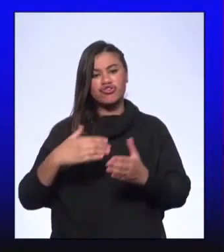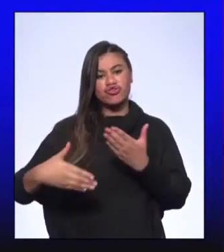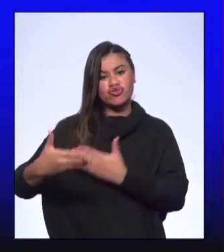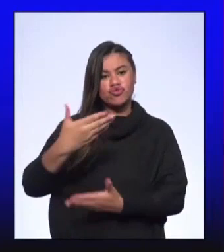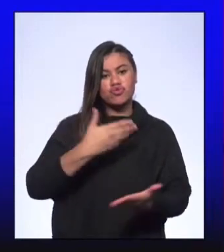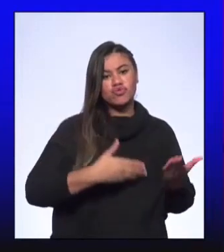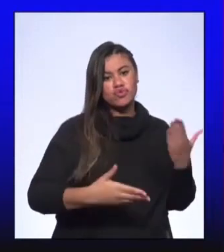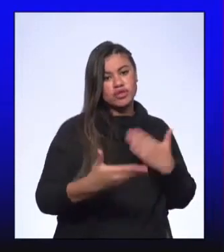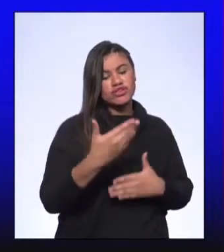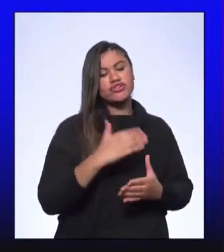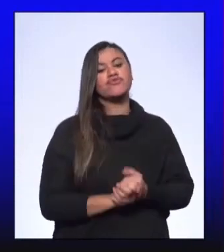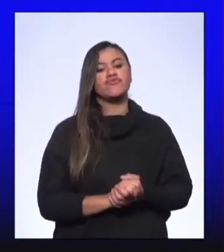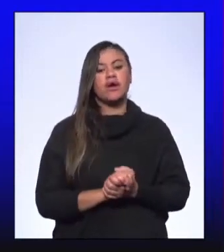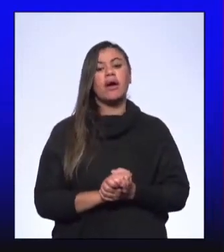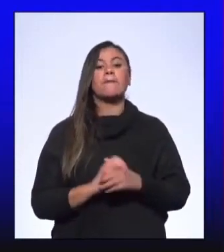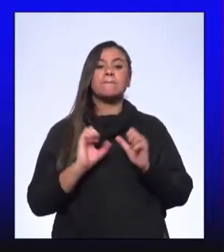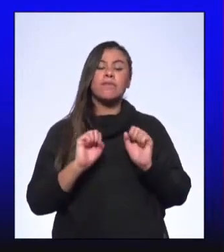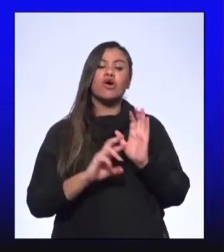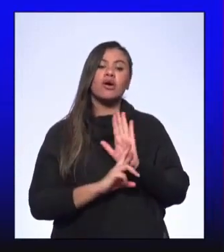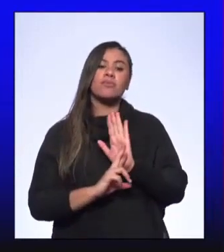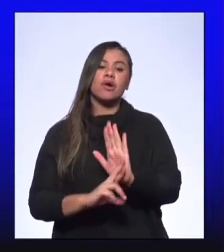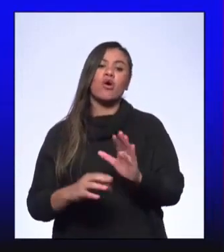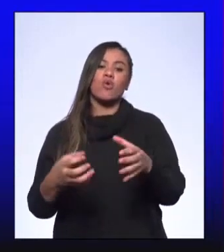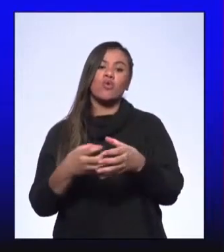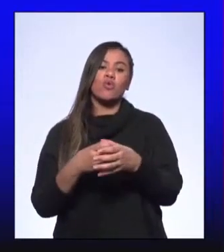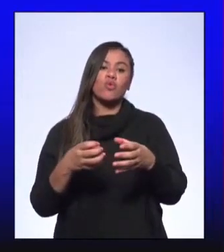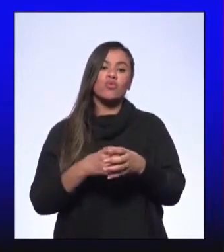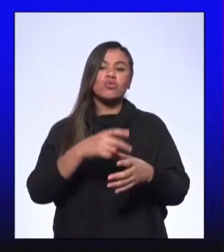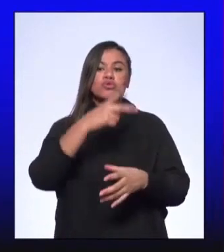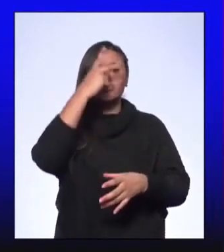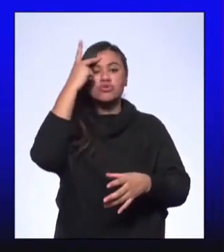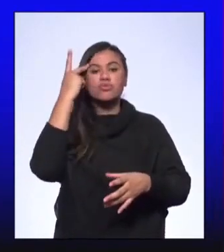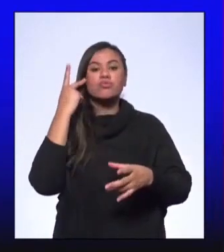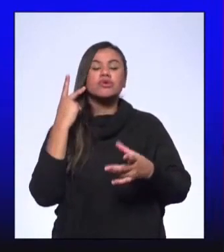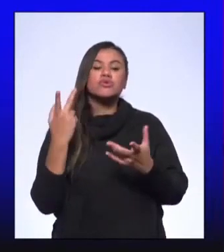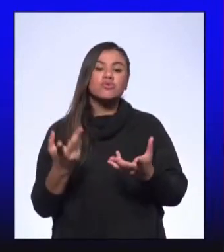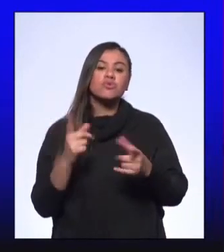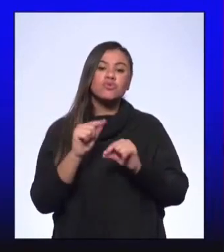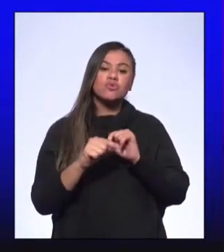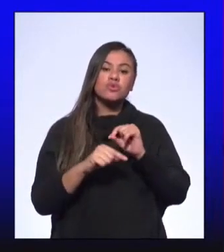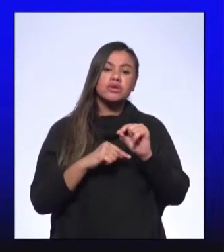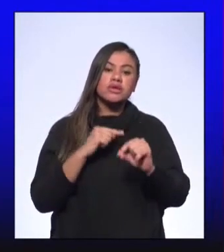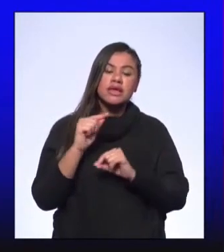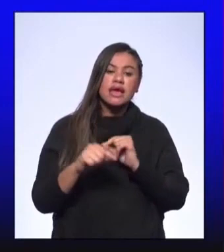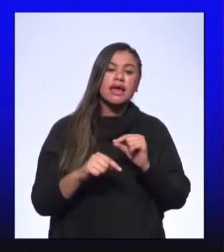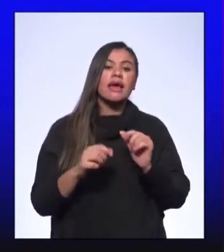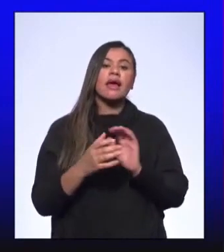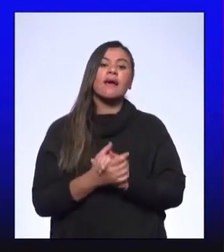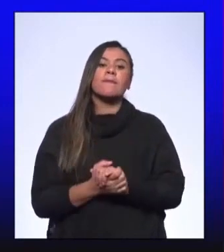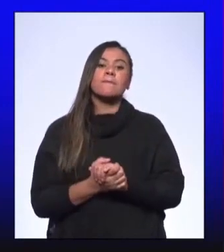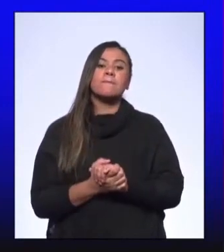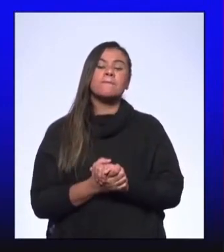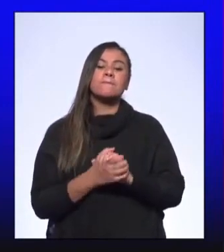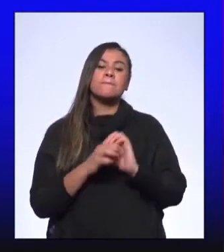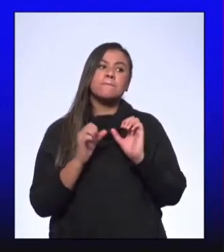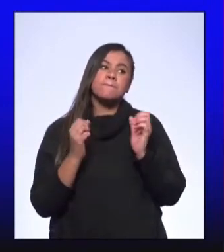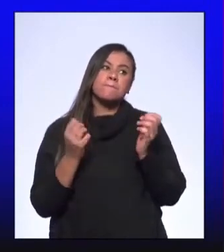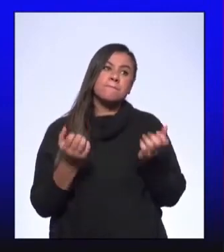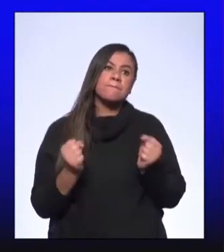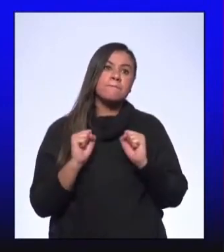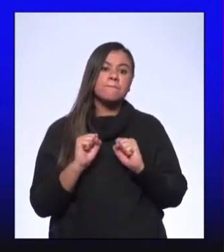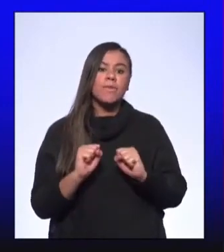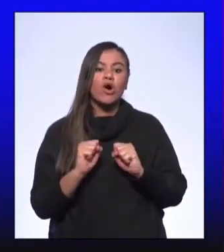pool de indivíduos que estão, de alguma forma, parcial ou mais ou